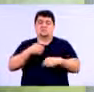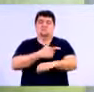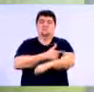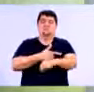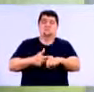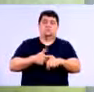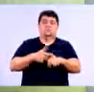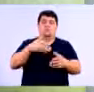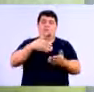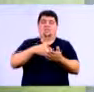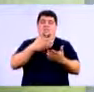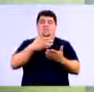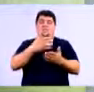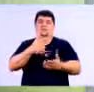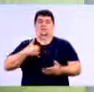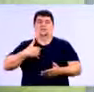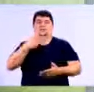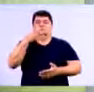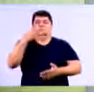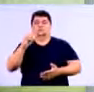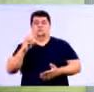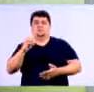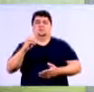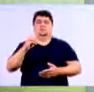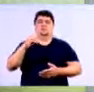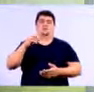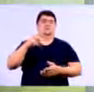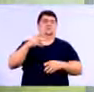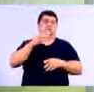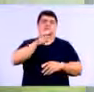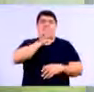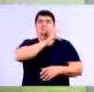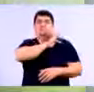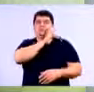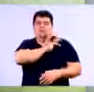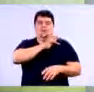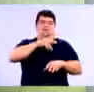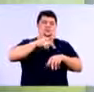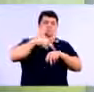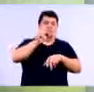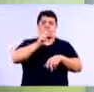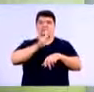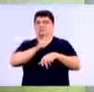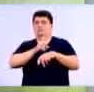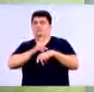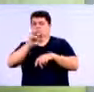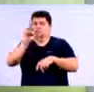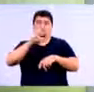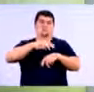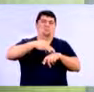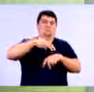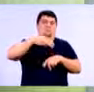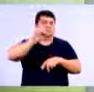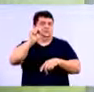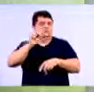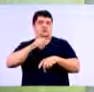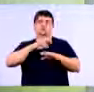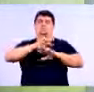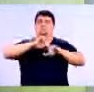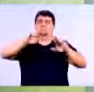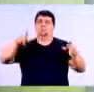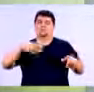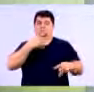seus 30 anos de idade. Então, fazer graduação, pós-graduação, mestrado, doutorado, se assim quiser dar continuidade na carreira.